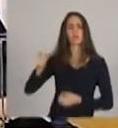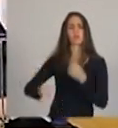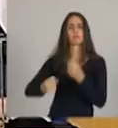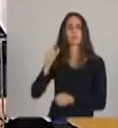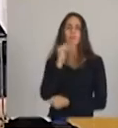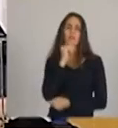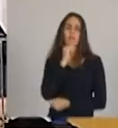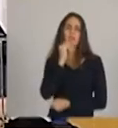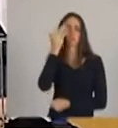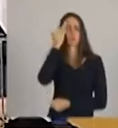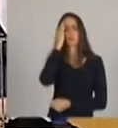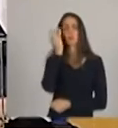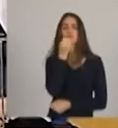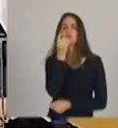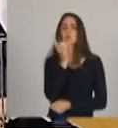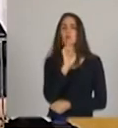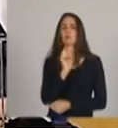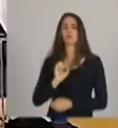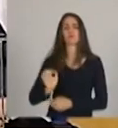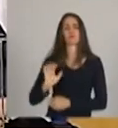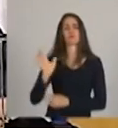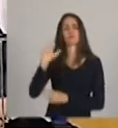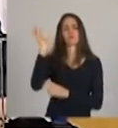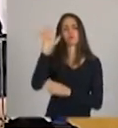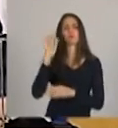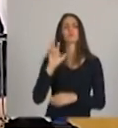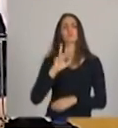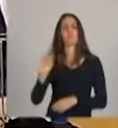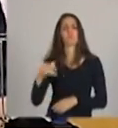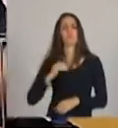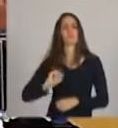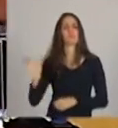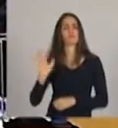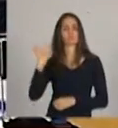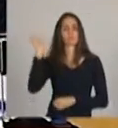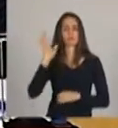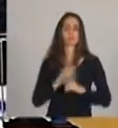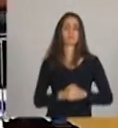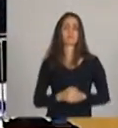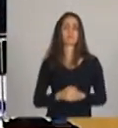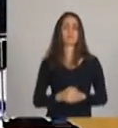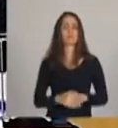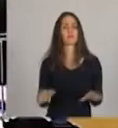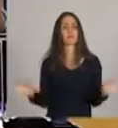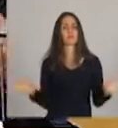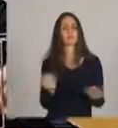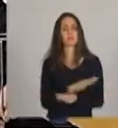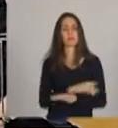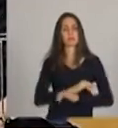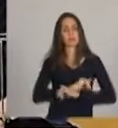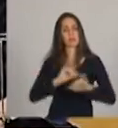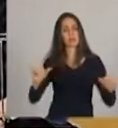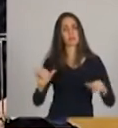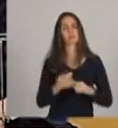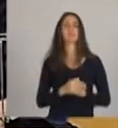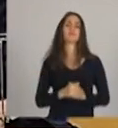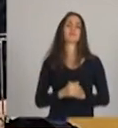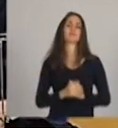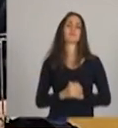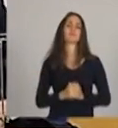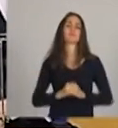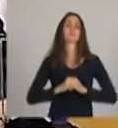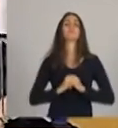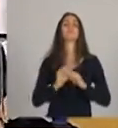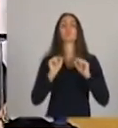o custo é muito alto e vai onerar bastante. Para encerrar, senhor presidente, senhoras e senhores,